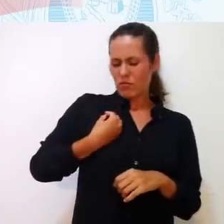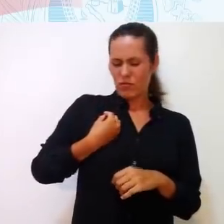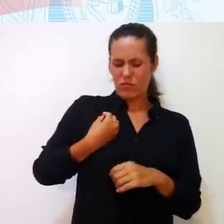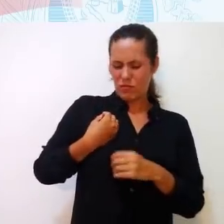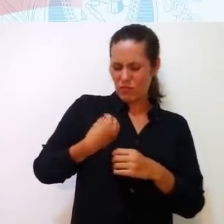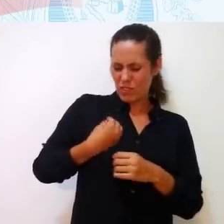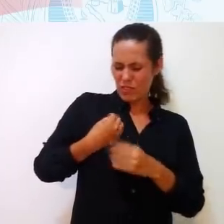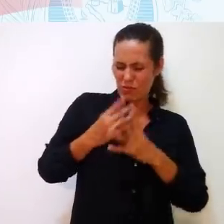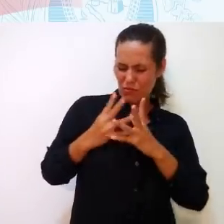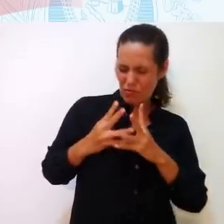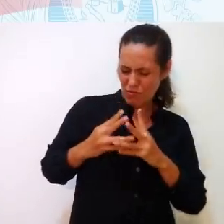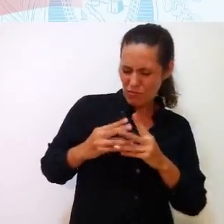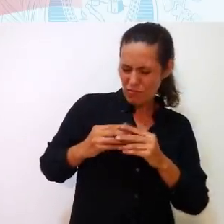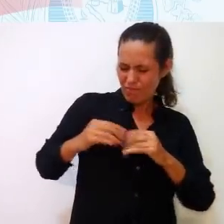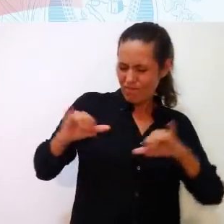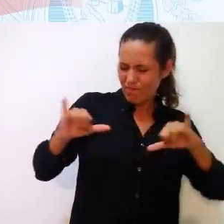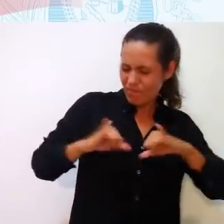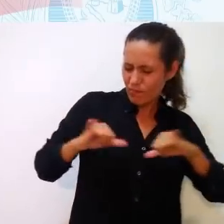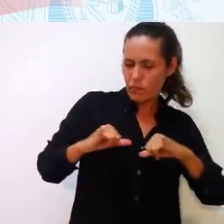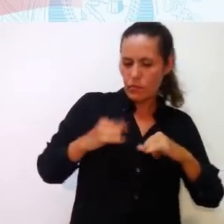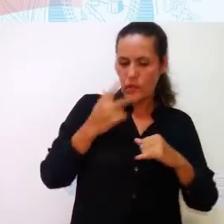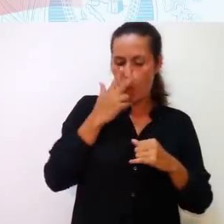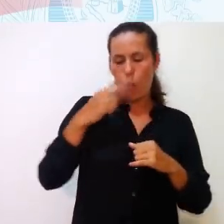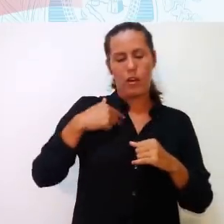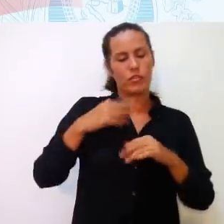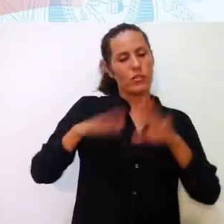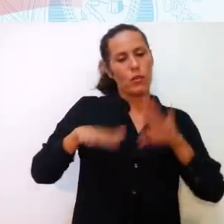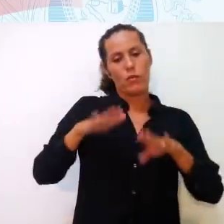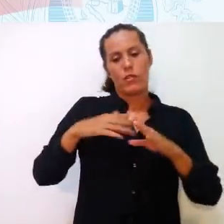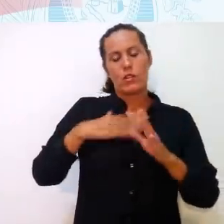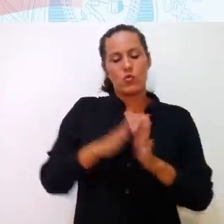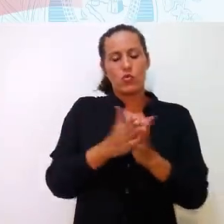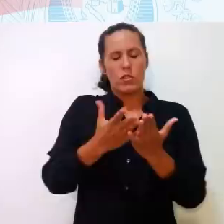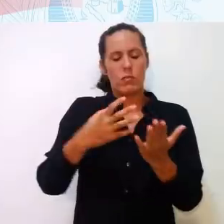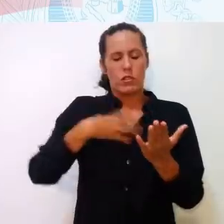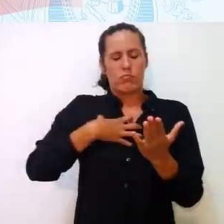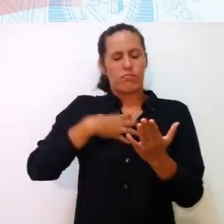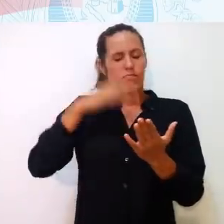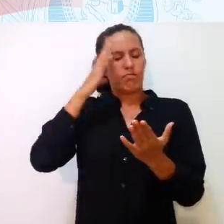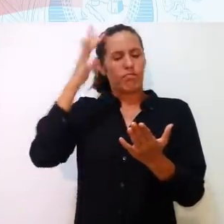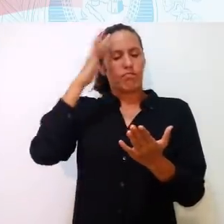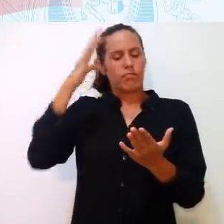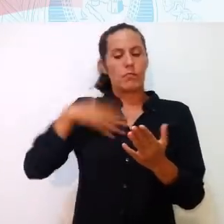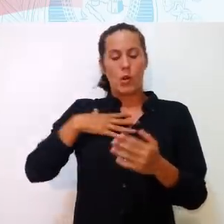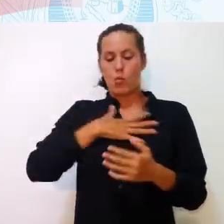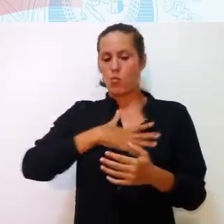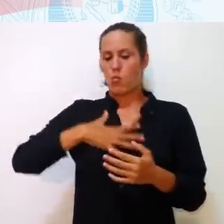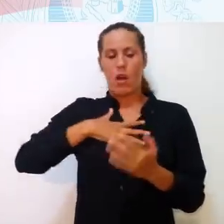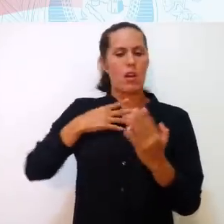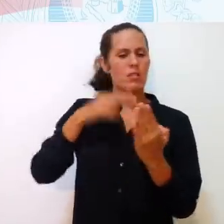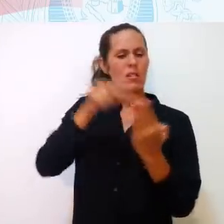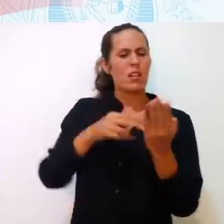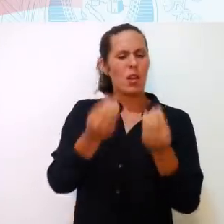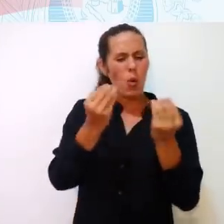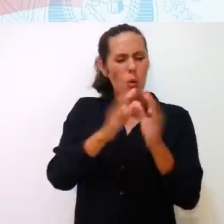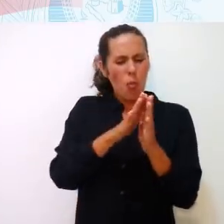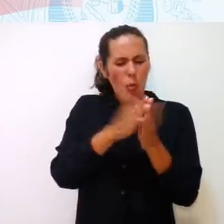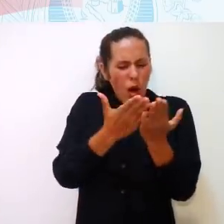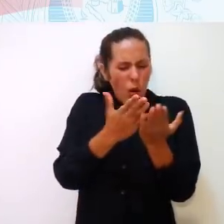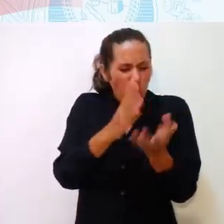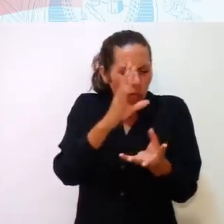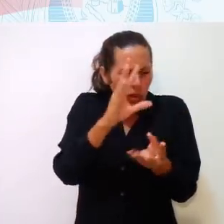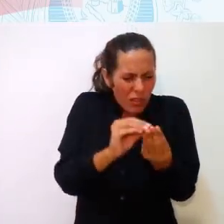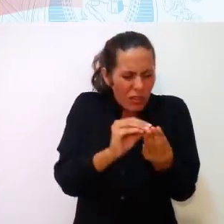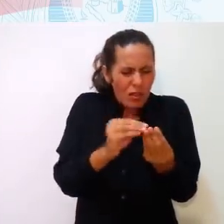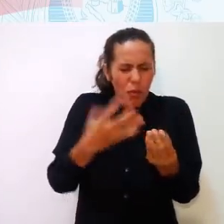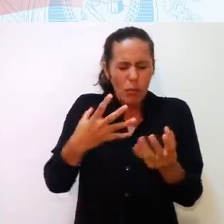Triste recomeço de uma vida finada. Talvez seja dos livros mais antagônicos que já tive o prazer de ler. Como pode